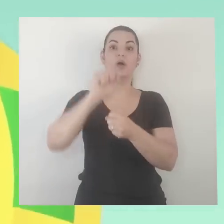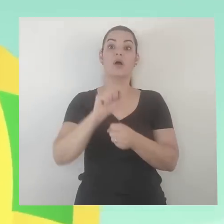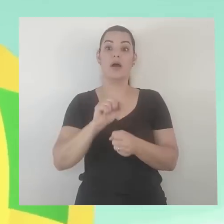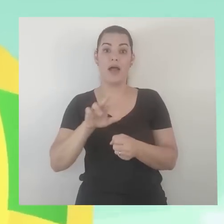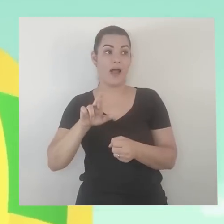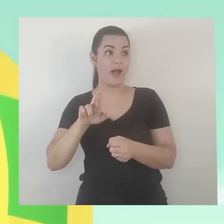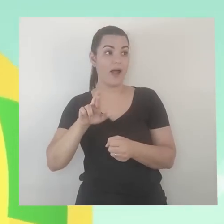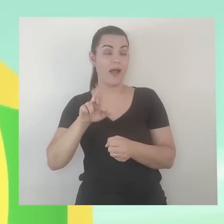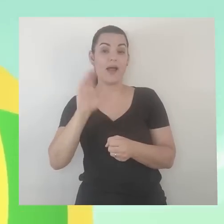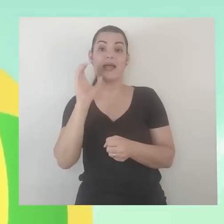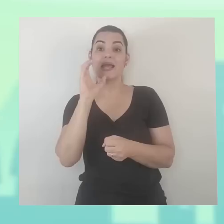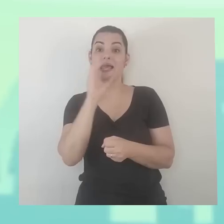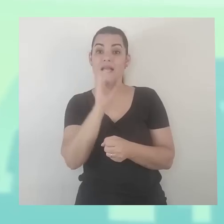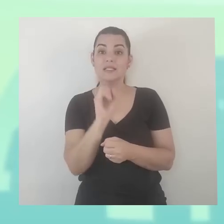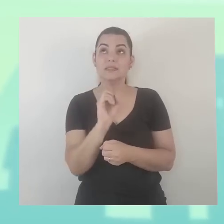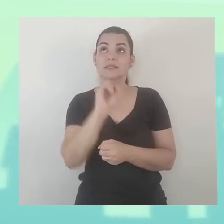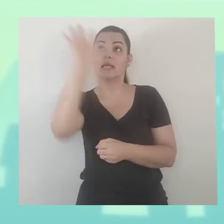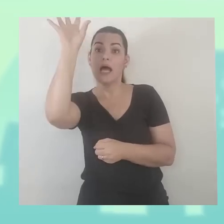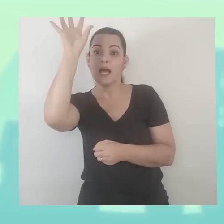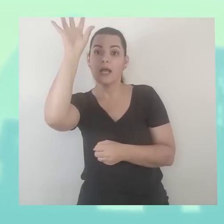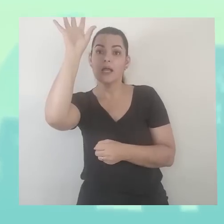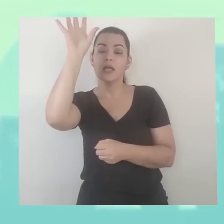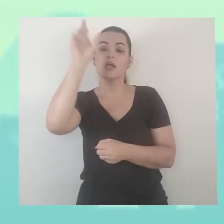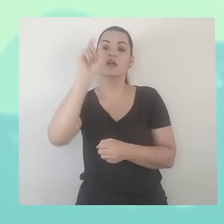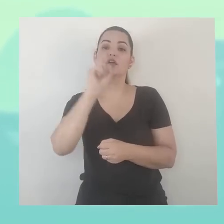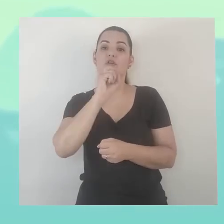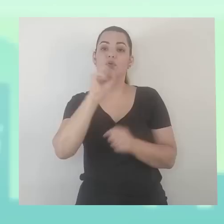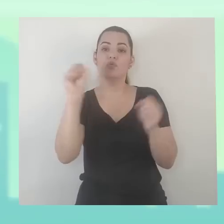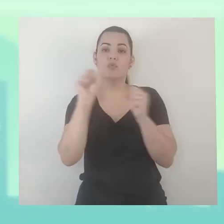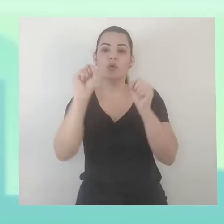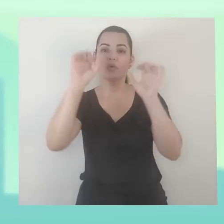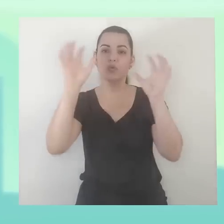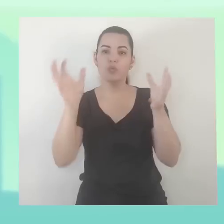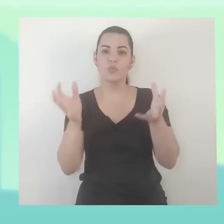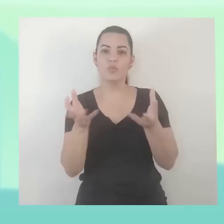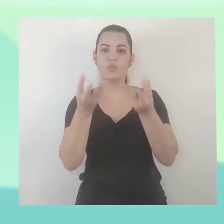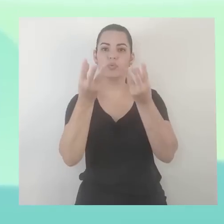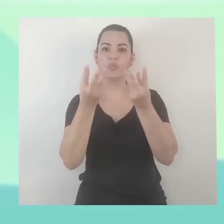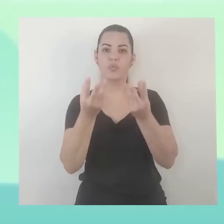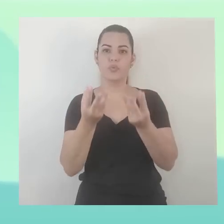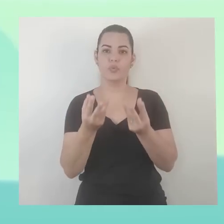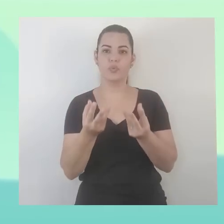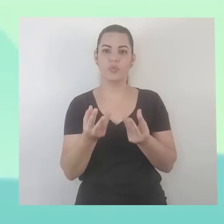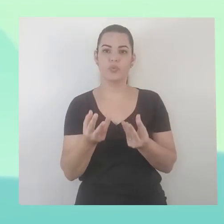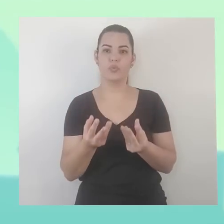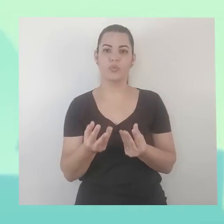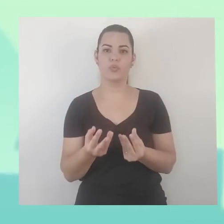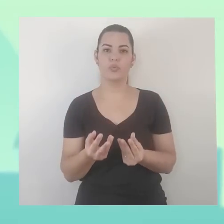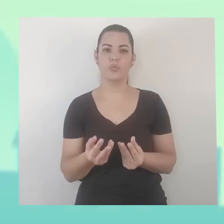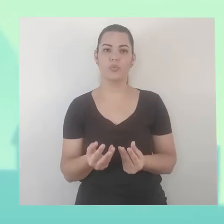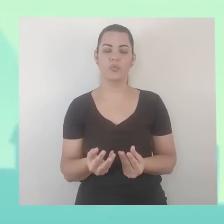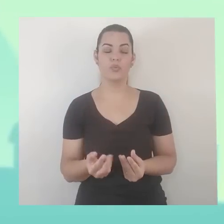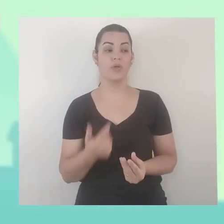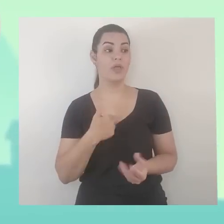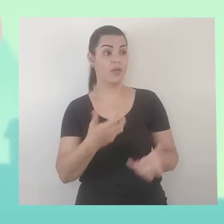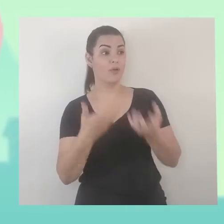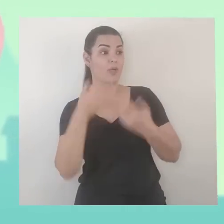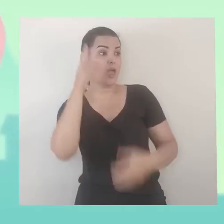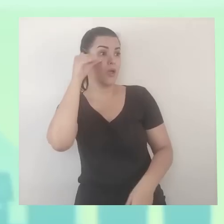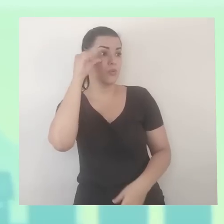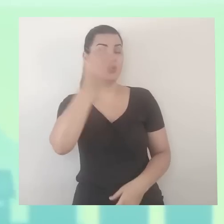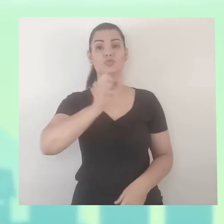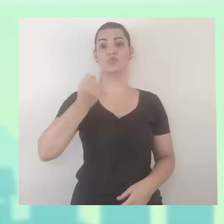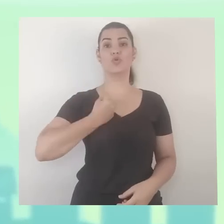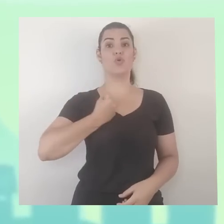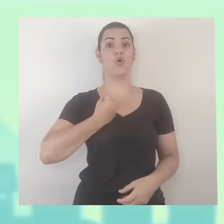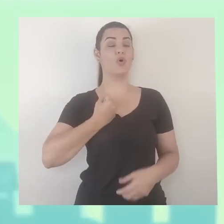pra descer. Quero deixar o ar sair também. Tô curioso pra saber minha nota. Será que tem mais algum balão peludo por